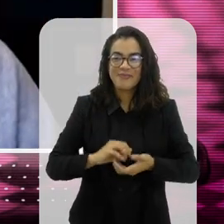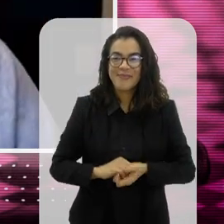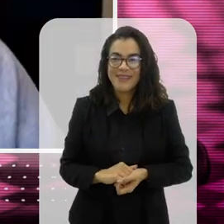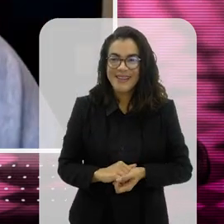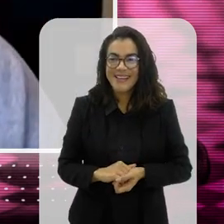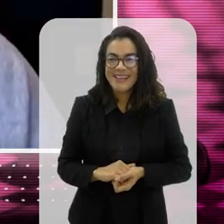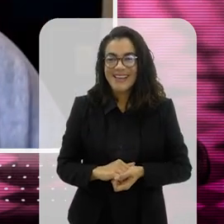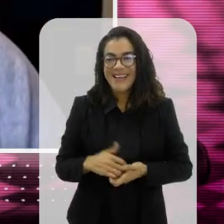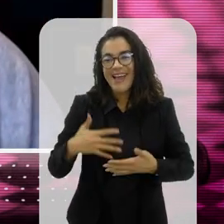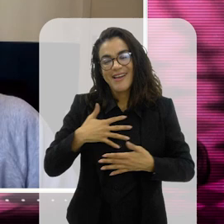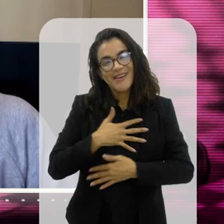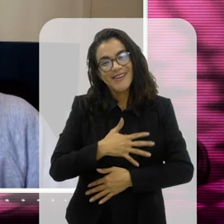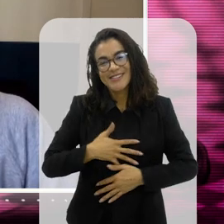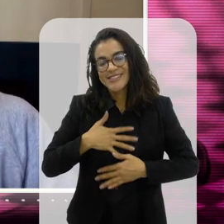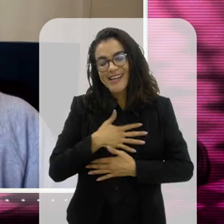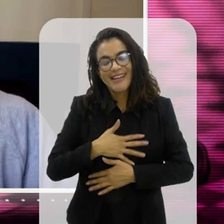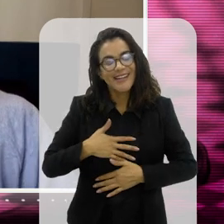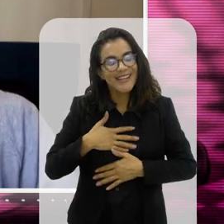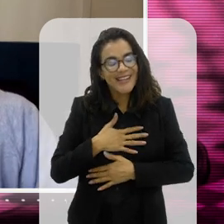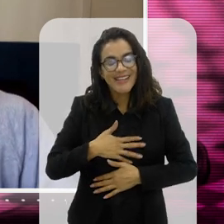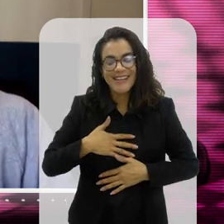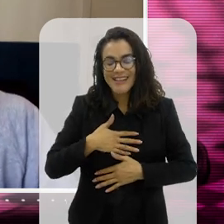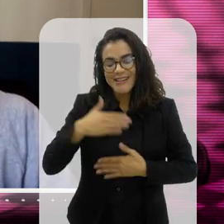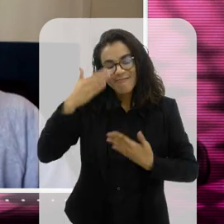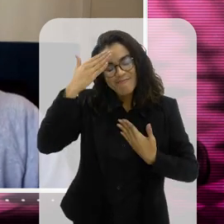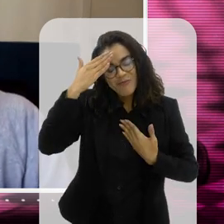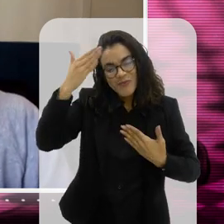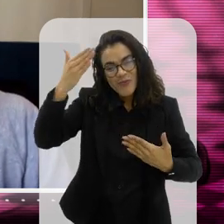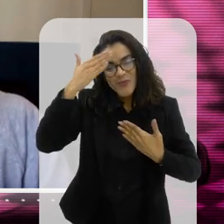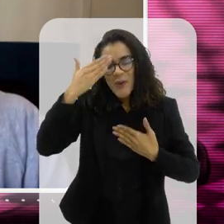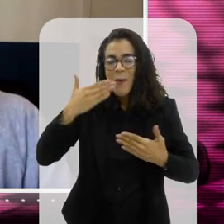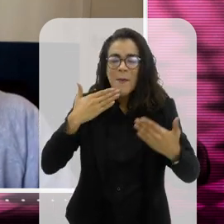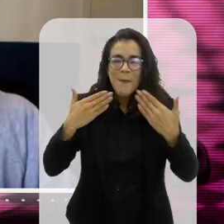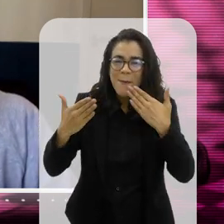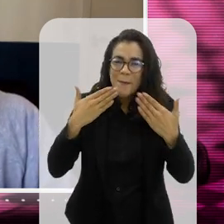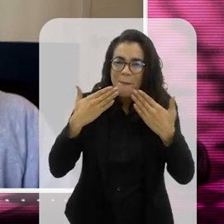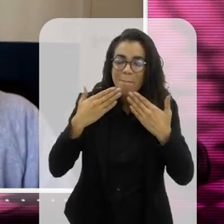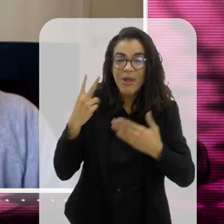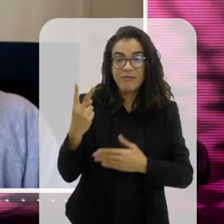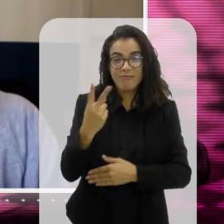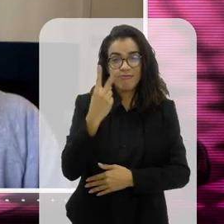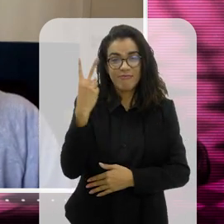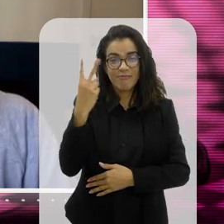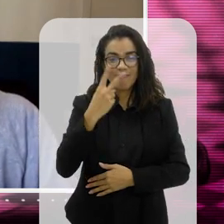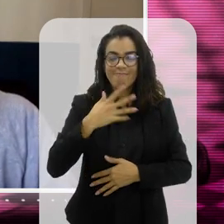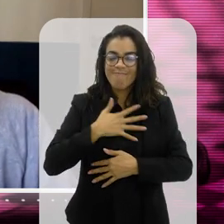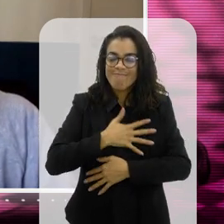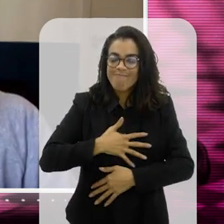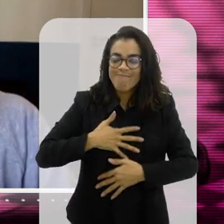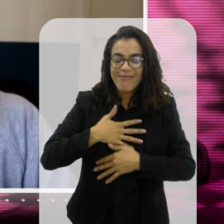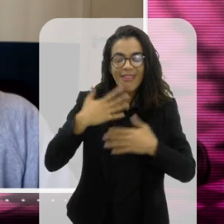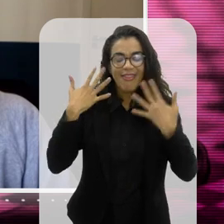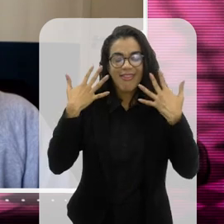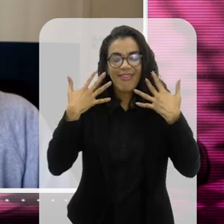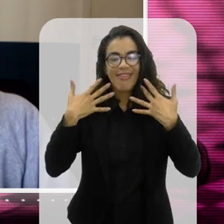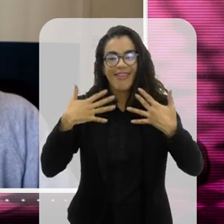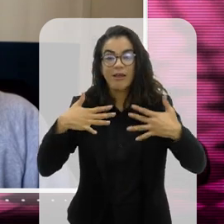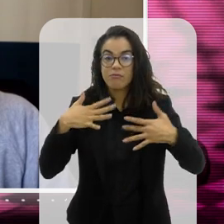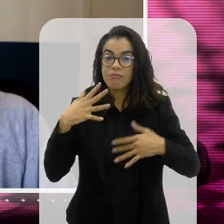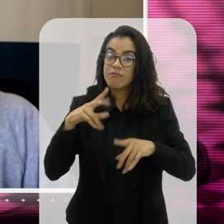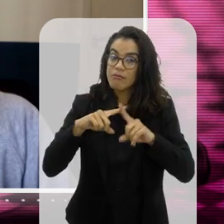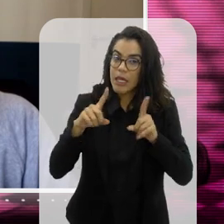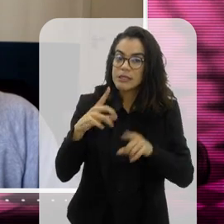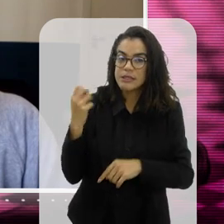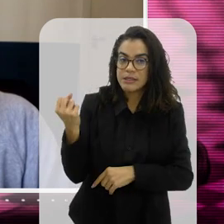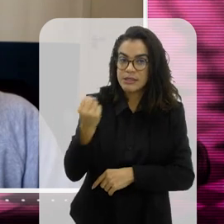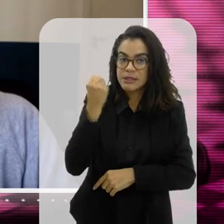muito bem com as outras duas ali também. Ai, gostaria muito, muito, muito obrigada. Foi um bate-papo muito valoroso, muito gostoso,